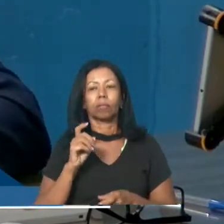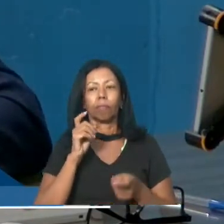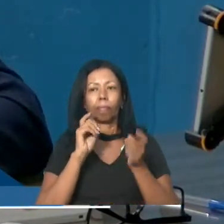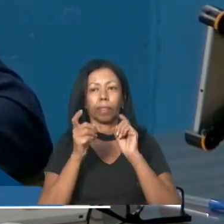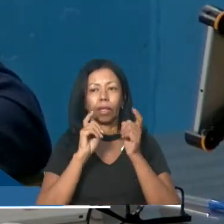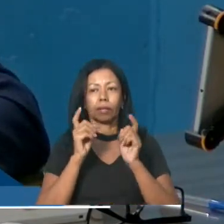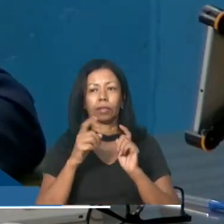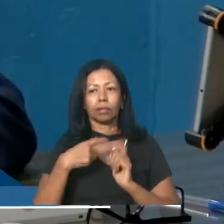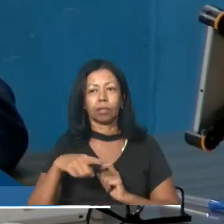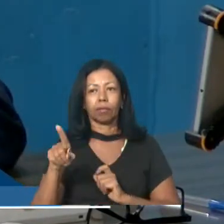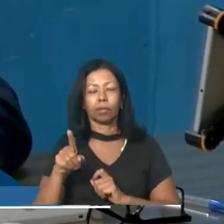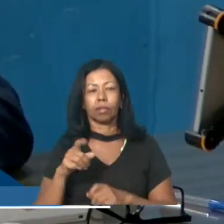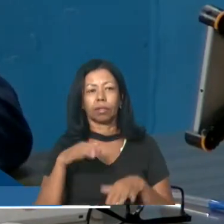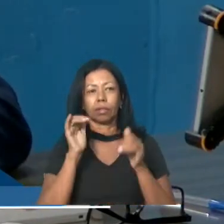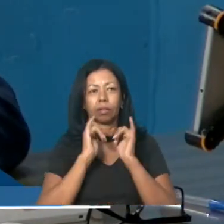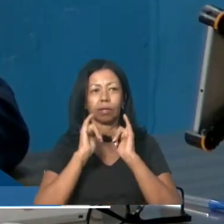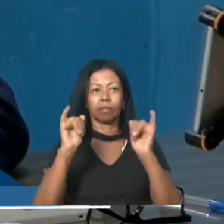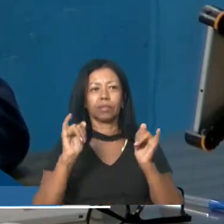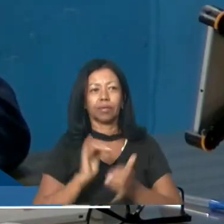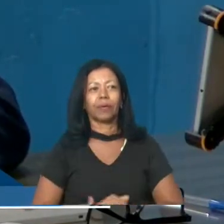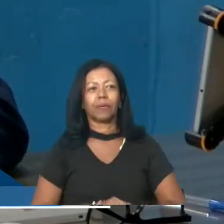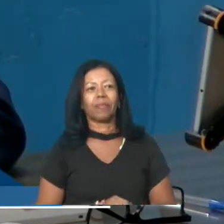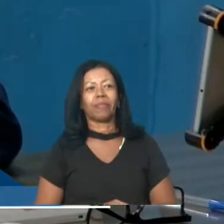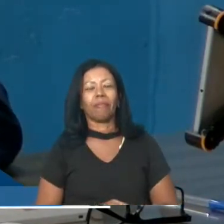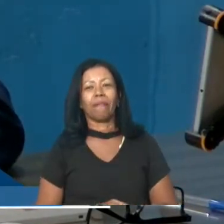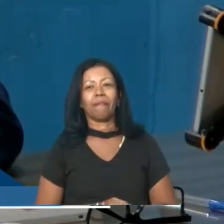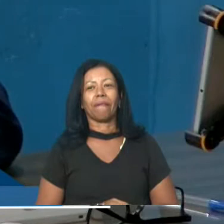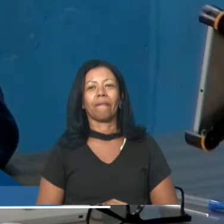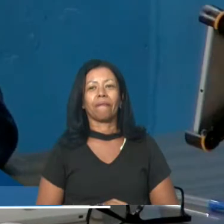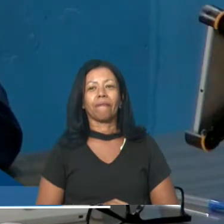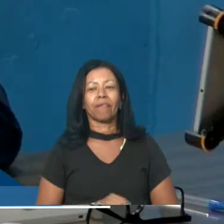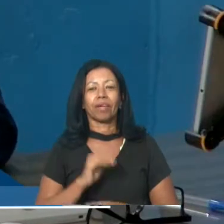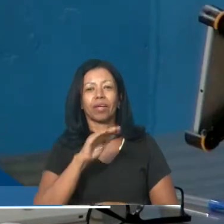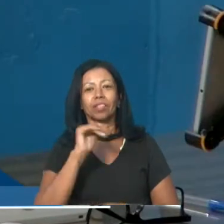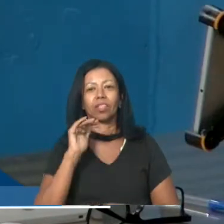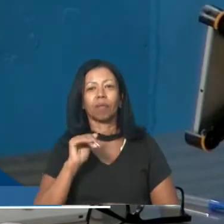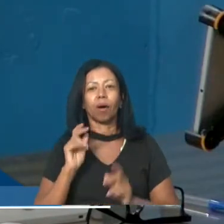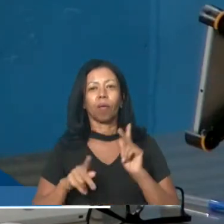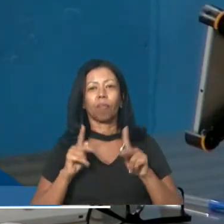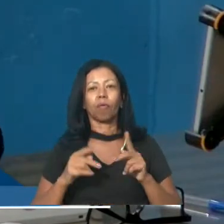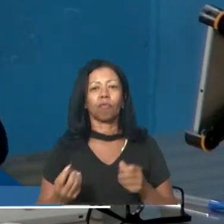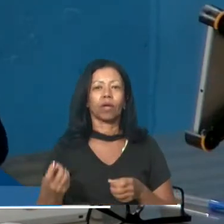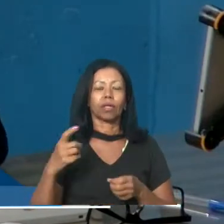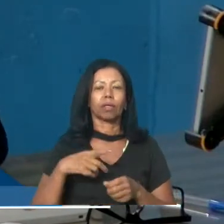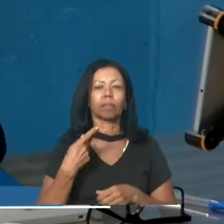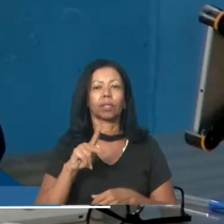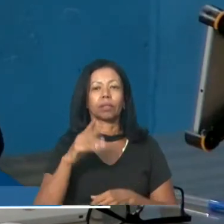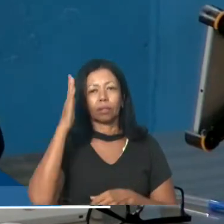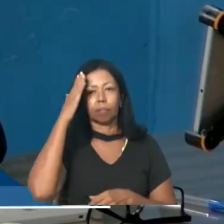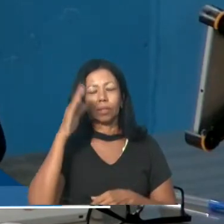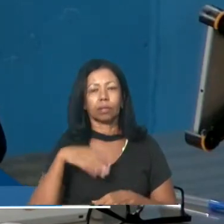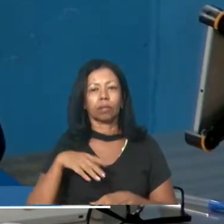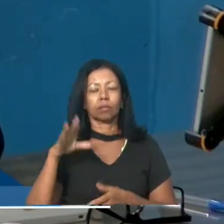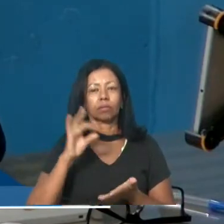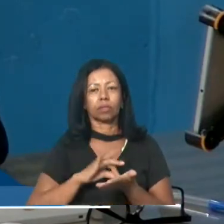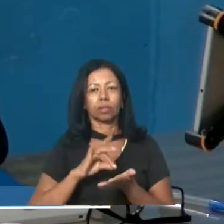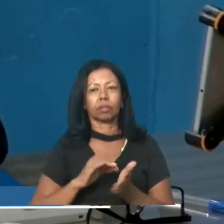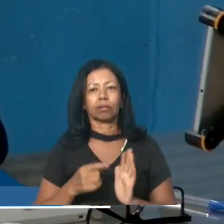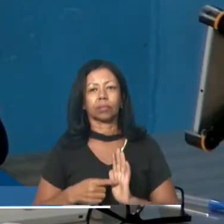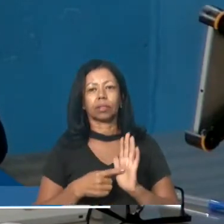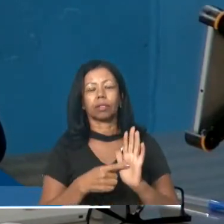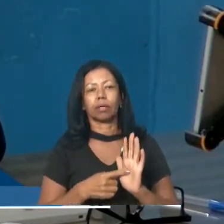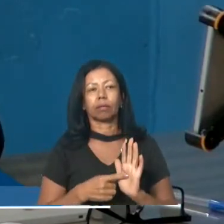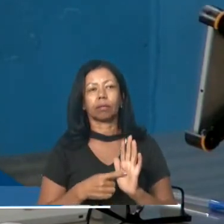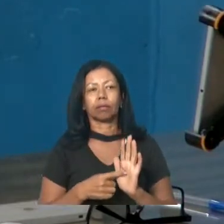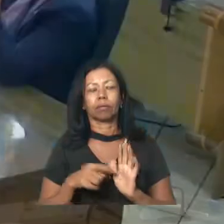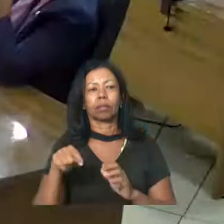centro, pelas comunidades, chamar esse povo para cá para saber se, de fato, eles estão sendo representados por essa casa. Só isso, presidente. Questão